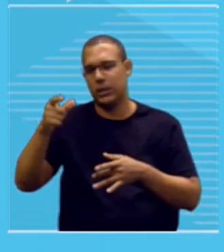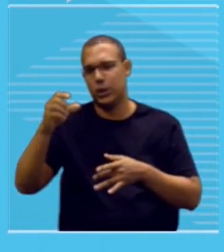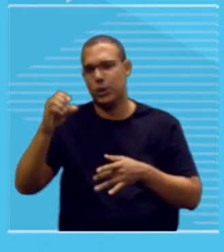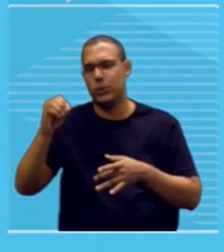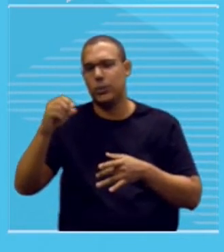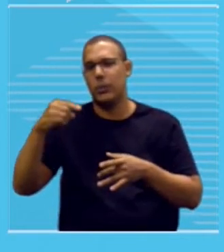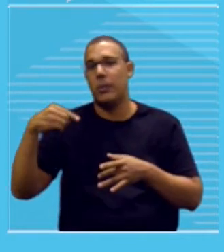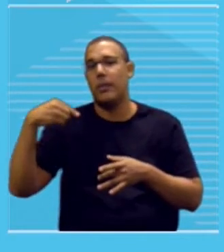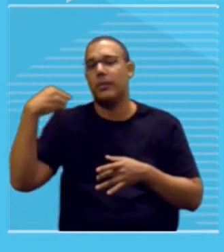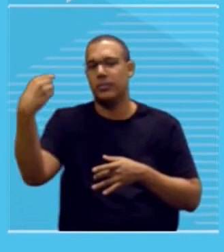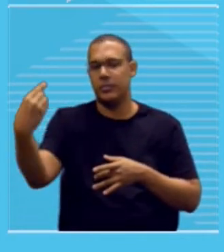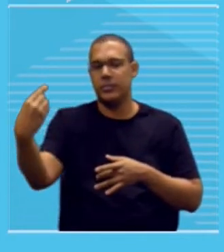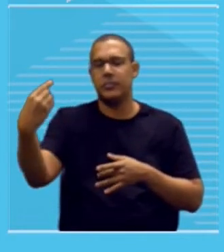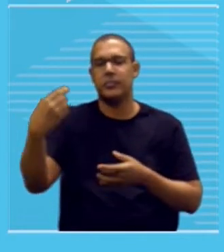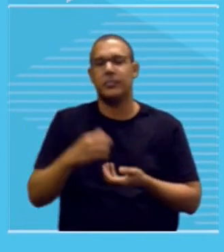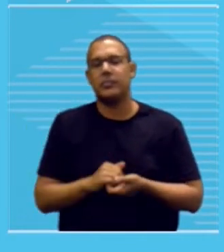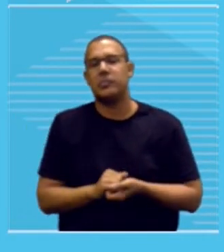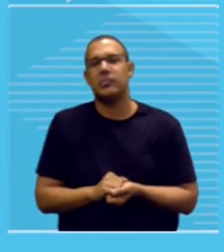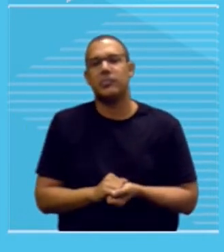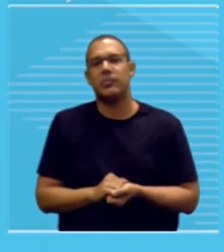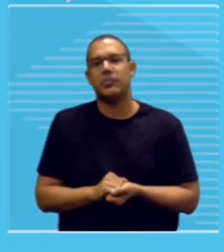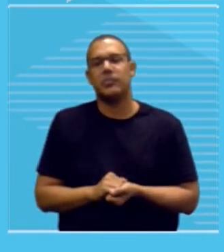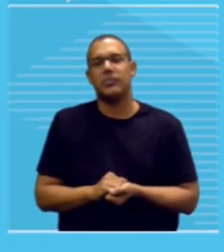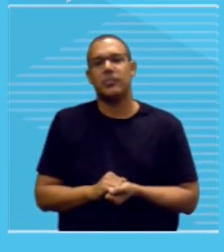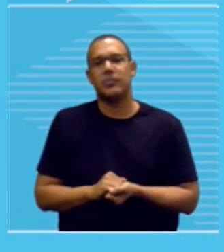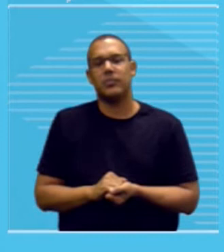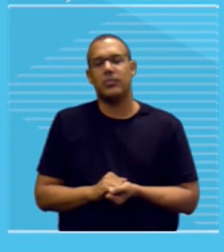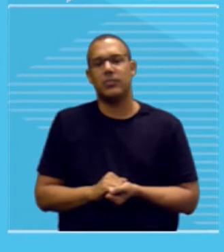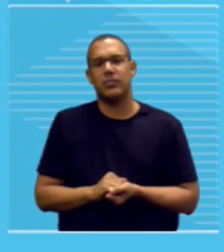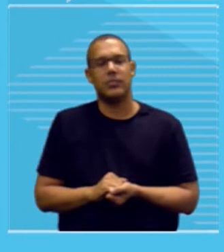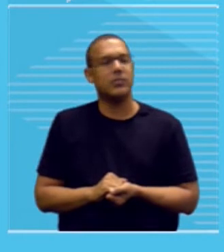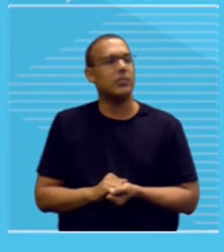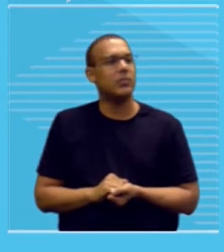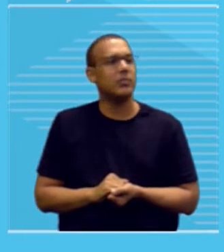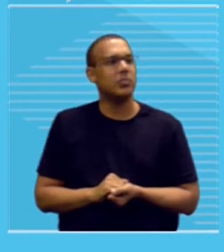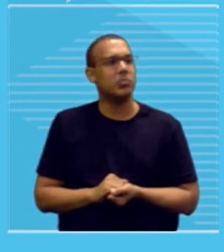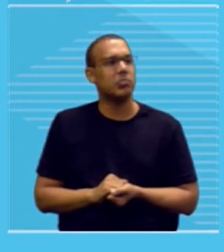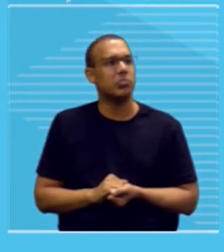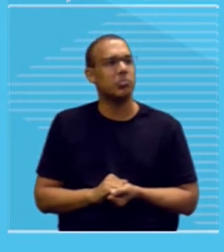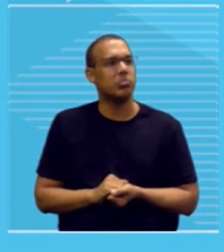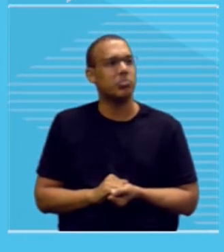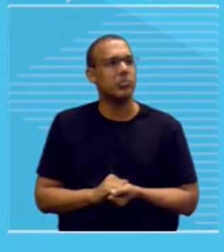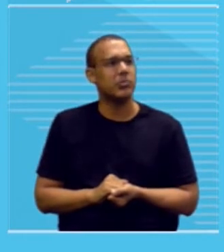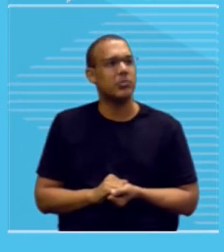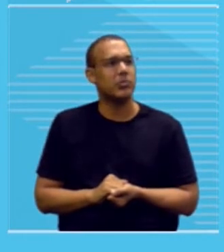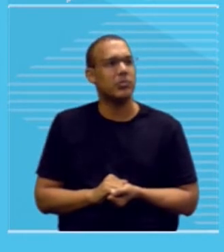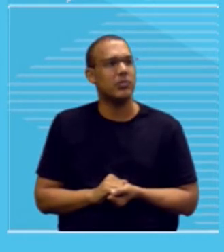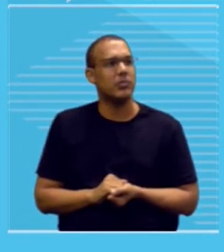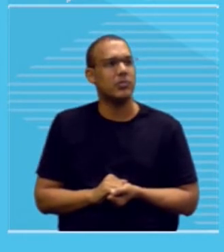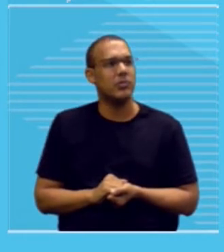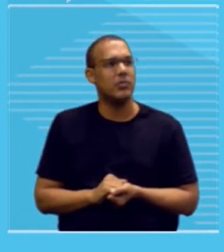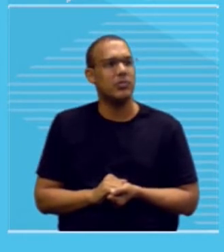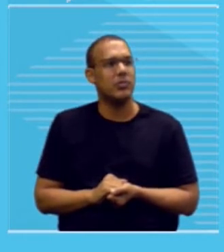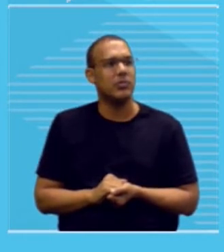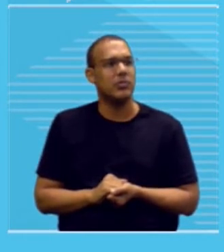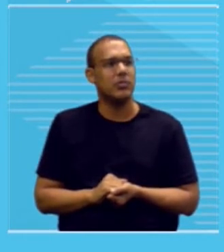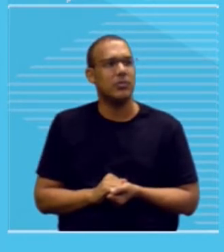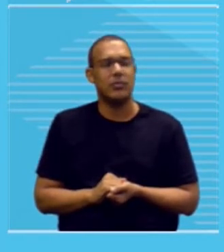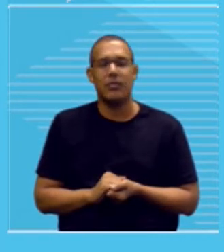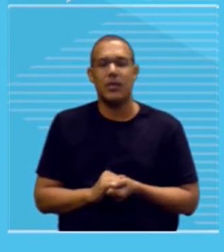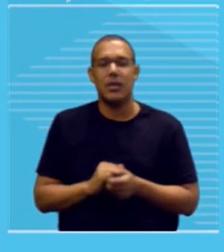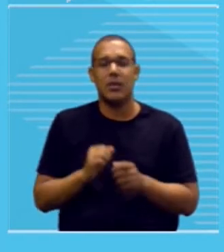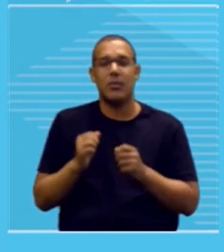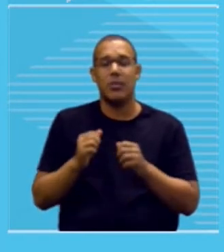vem depois Observe que o amor é aquele sufixo formador de